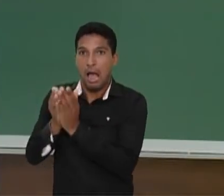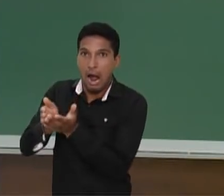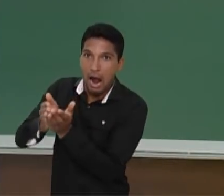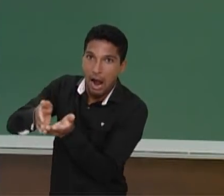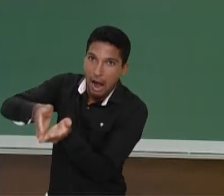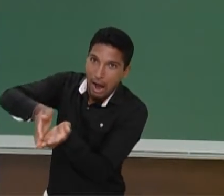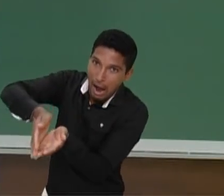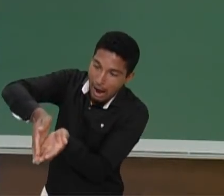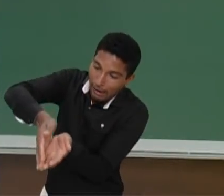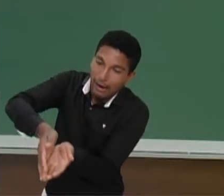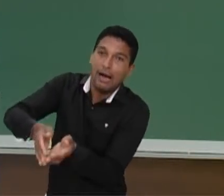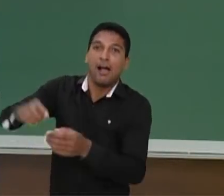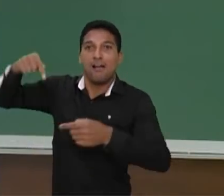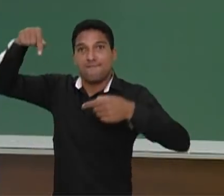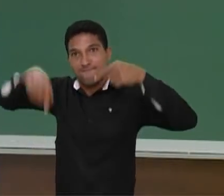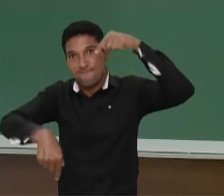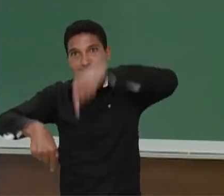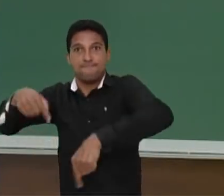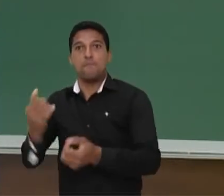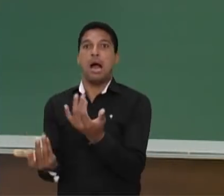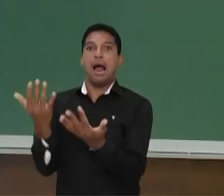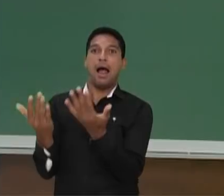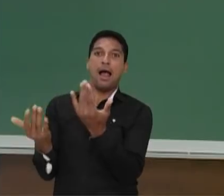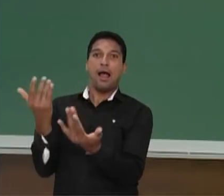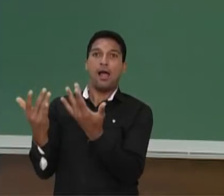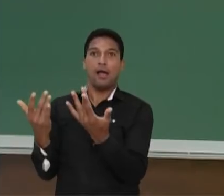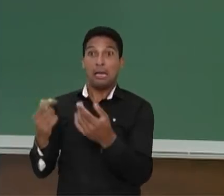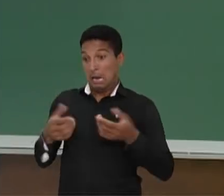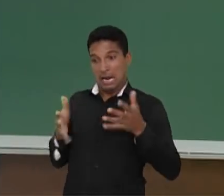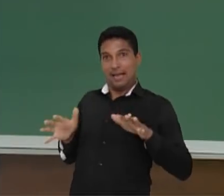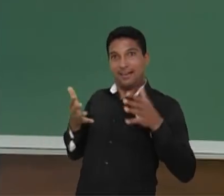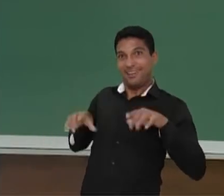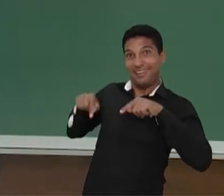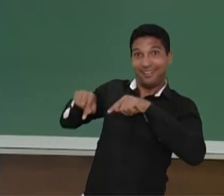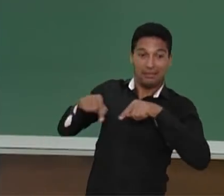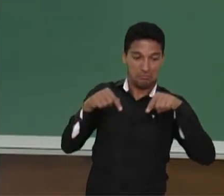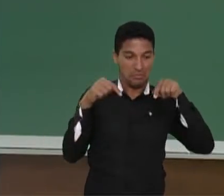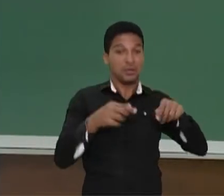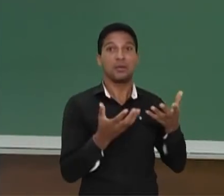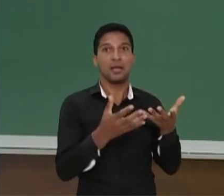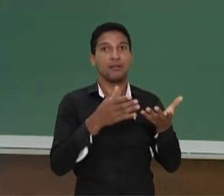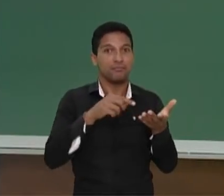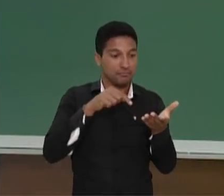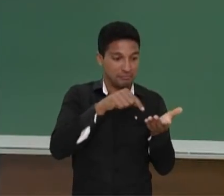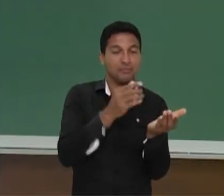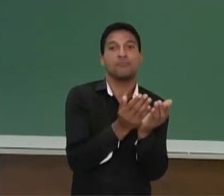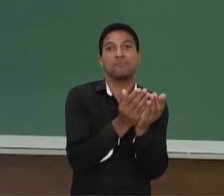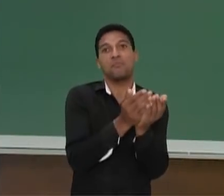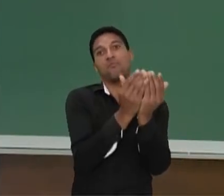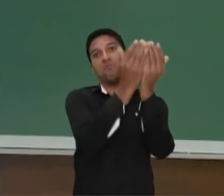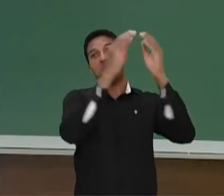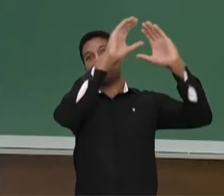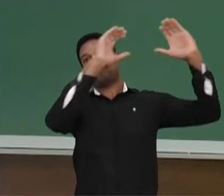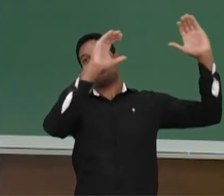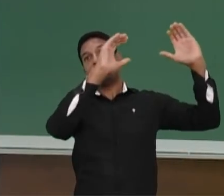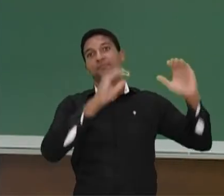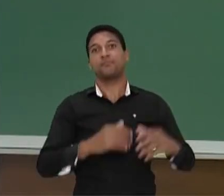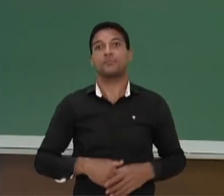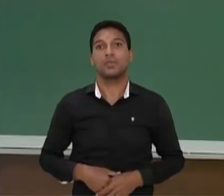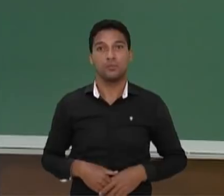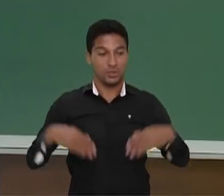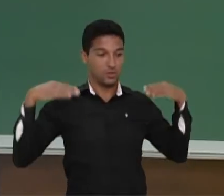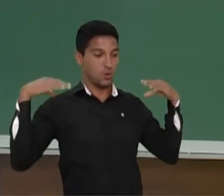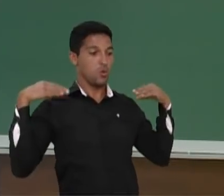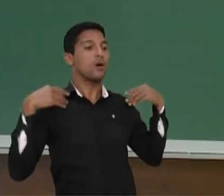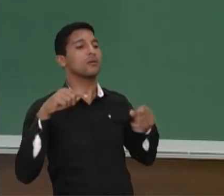inferno. E a história vai rolar com essa relação, né? Opa, eu quero ir para lá, eu posso, por isso. E o anjo